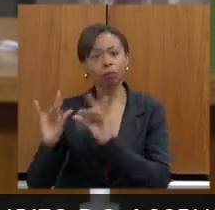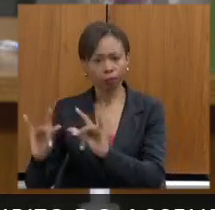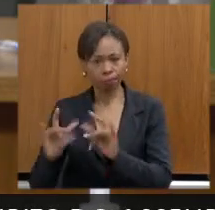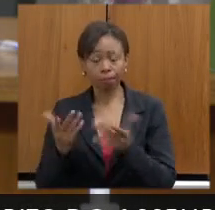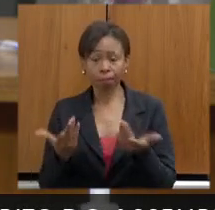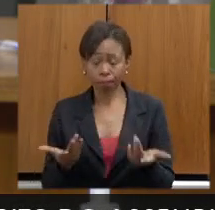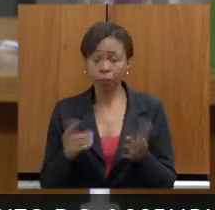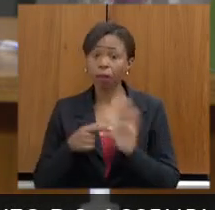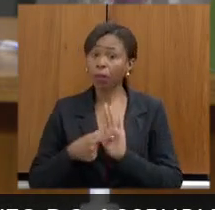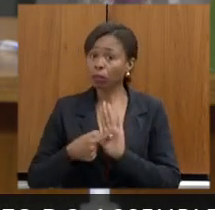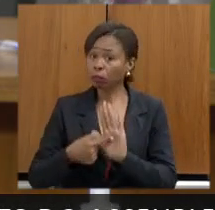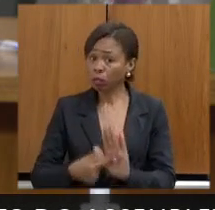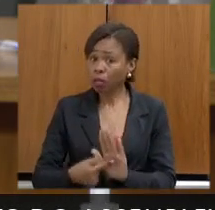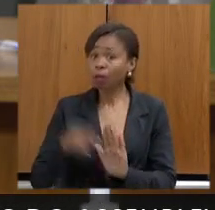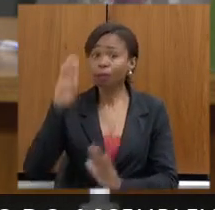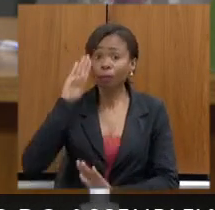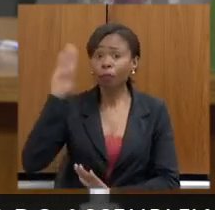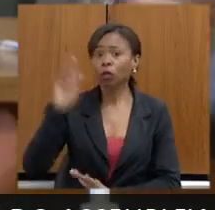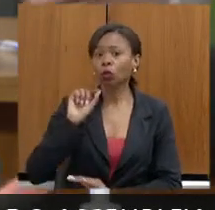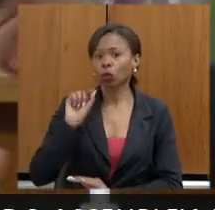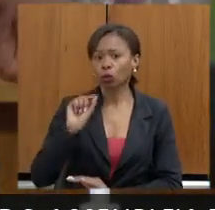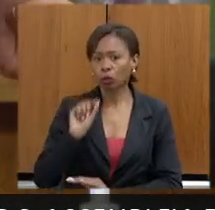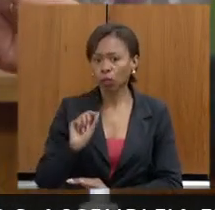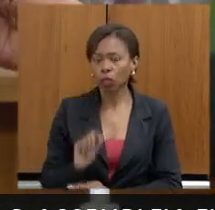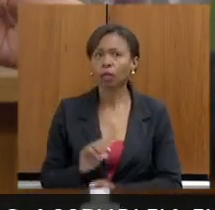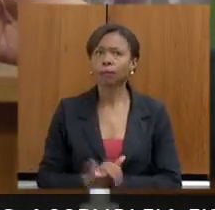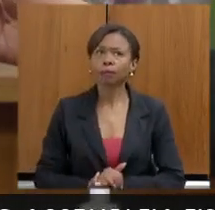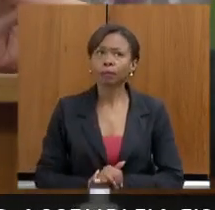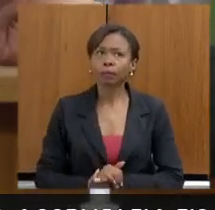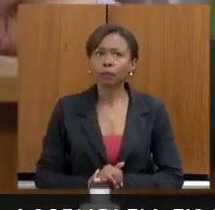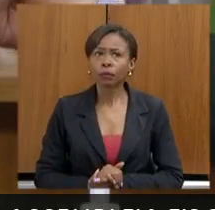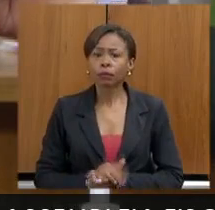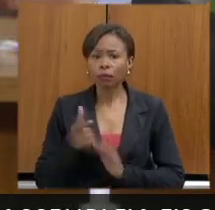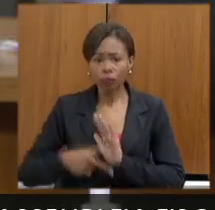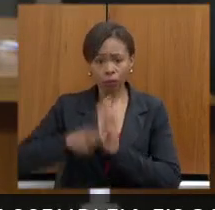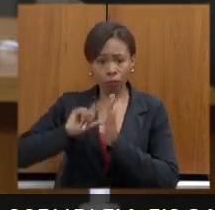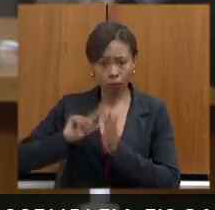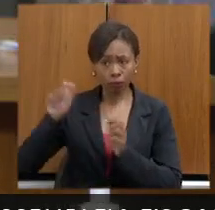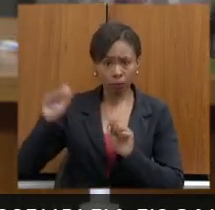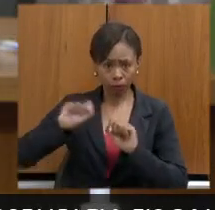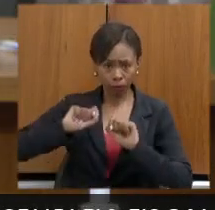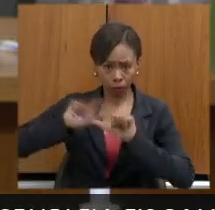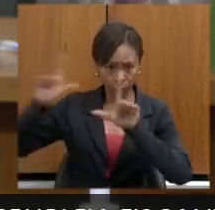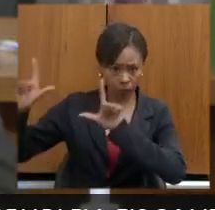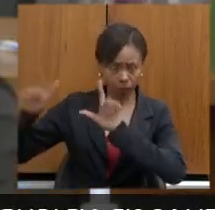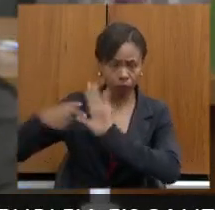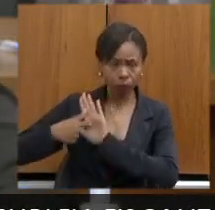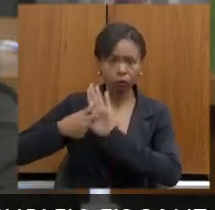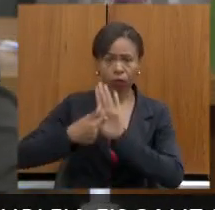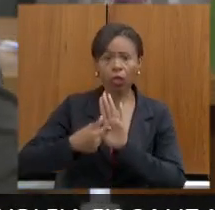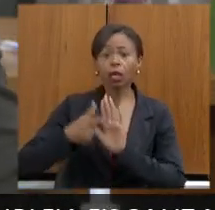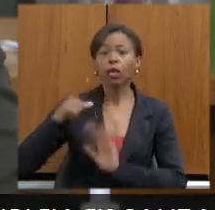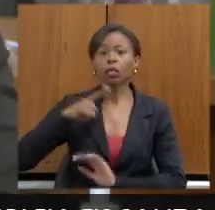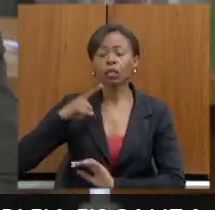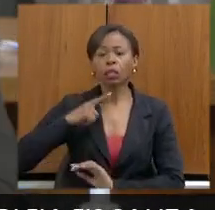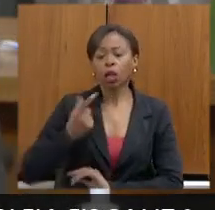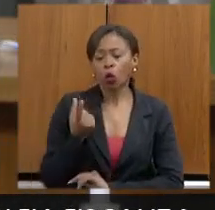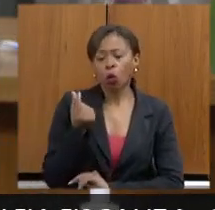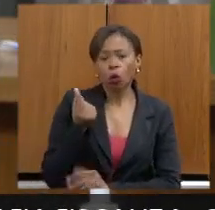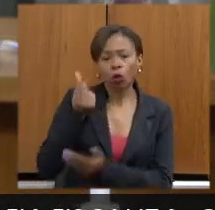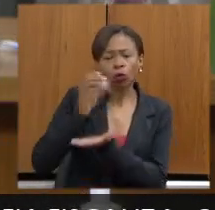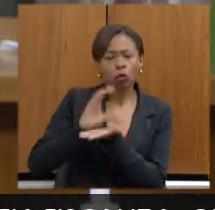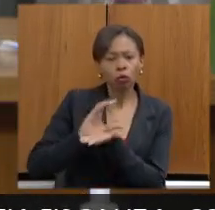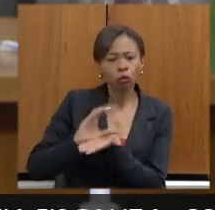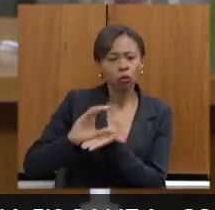colocar aqui que nos aquartelamentos como foi colocado na apresentação nós temos aí um investimento